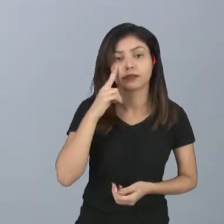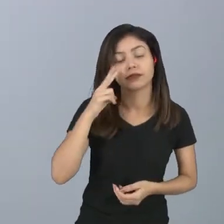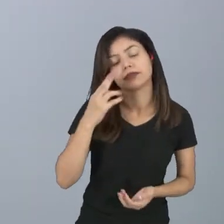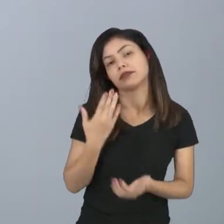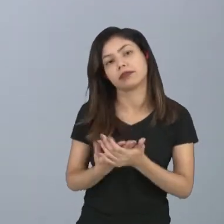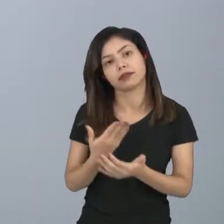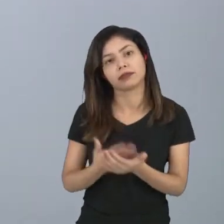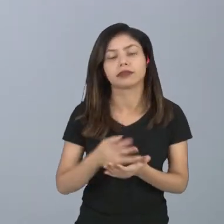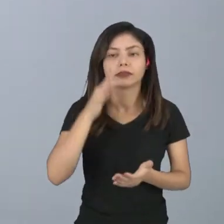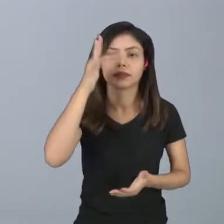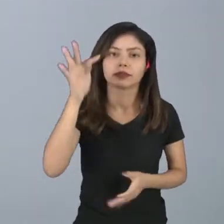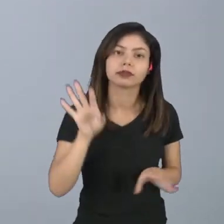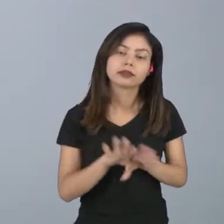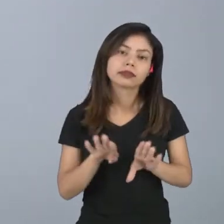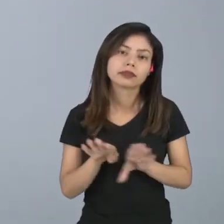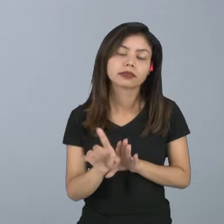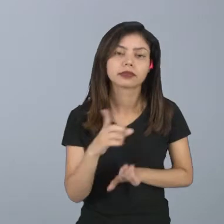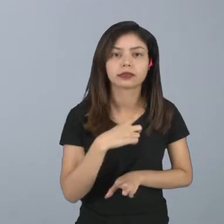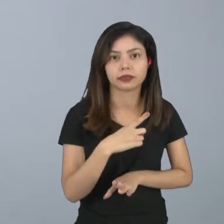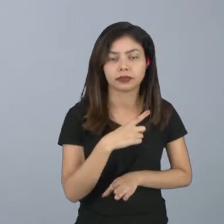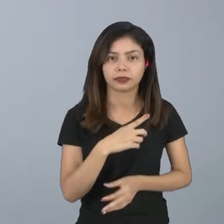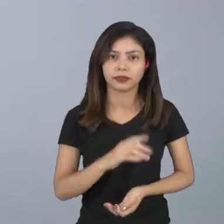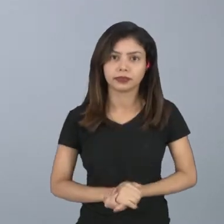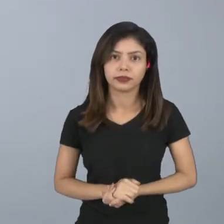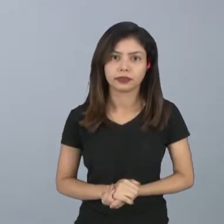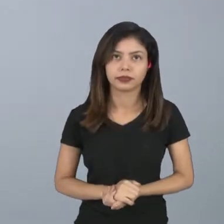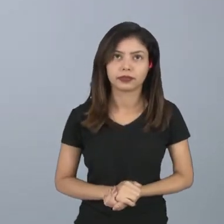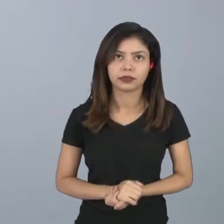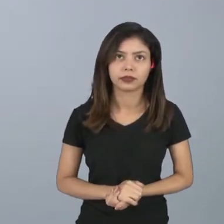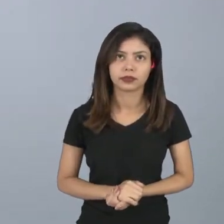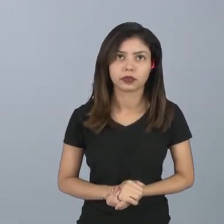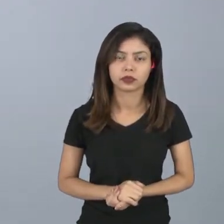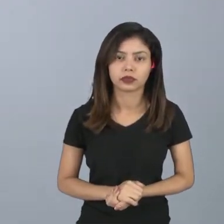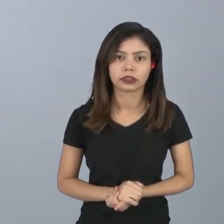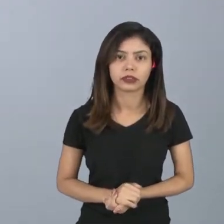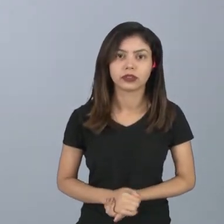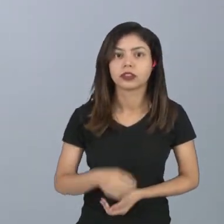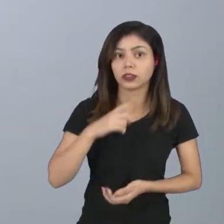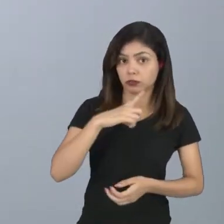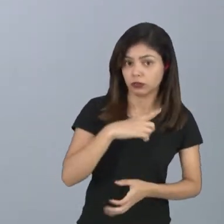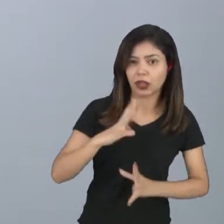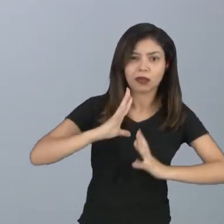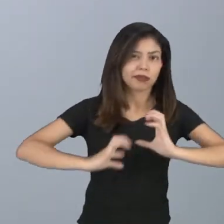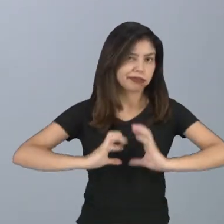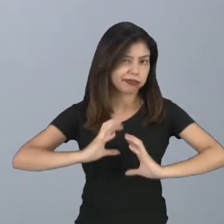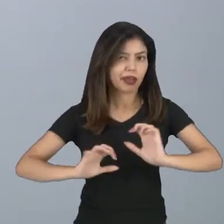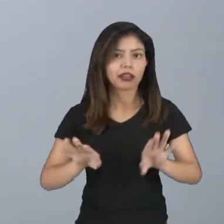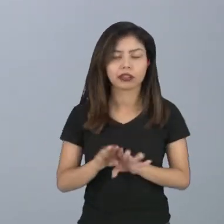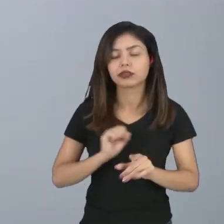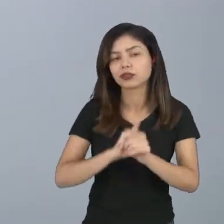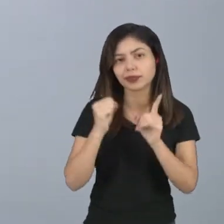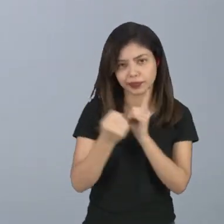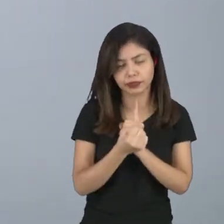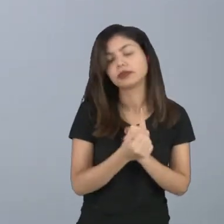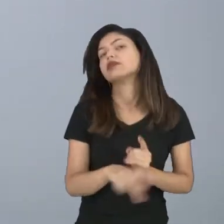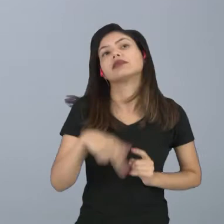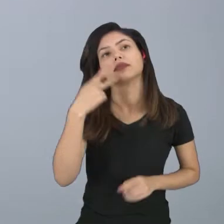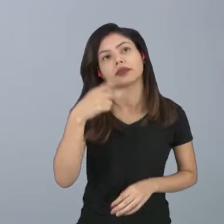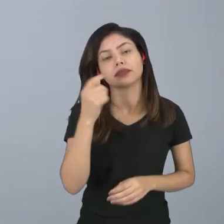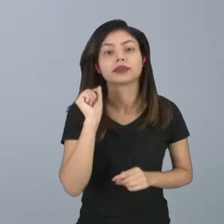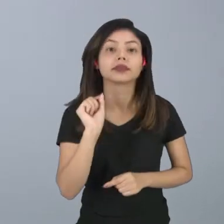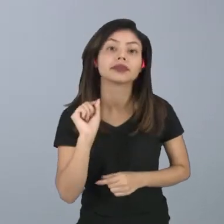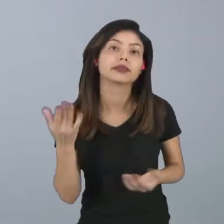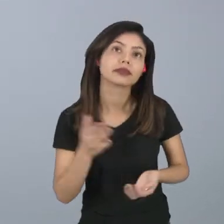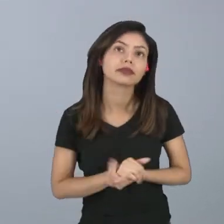aulas futuras também, que isso aí tem um sério agravamento, de conflitos com a sociedade. Estamos